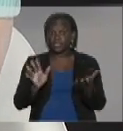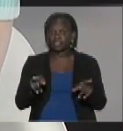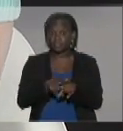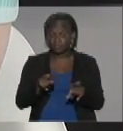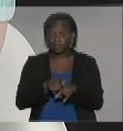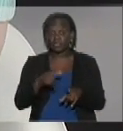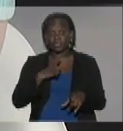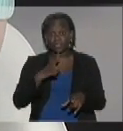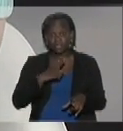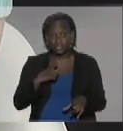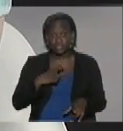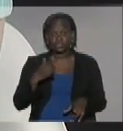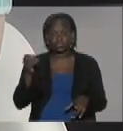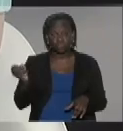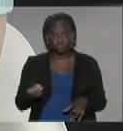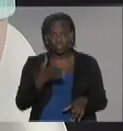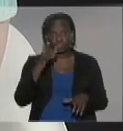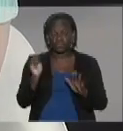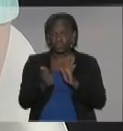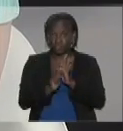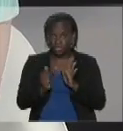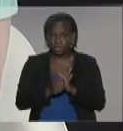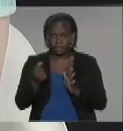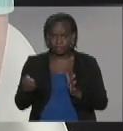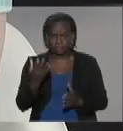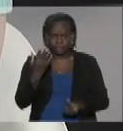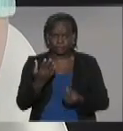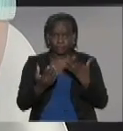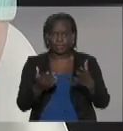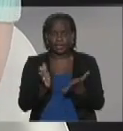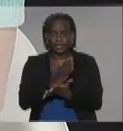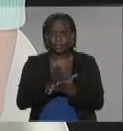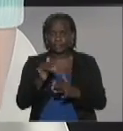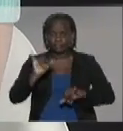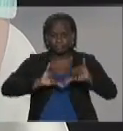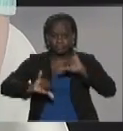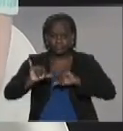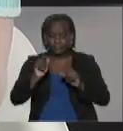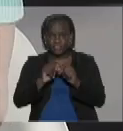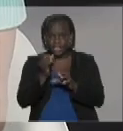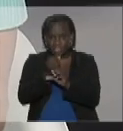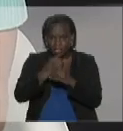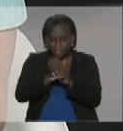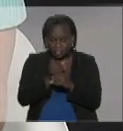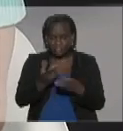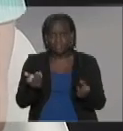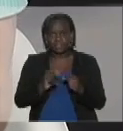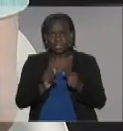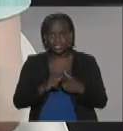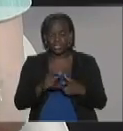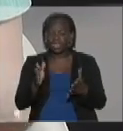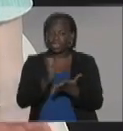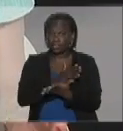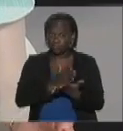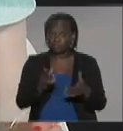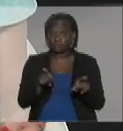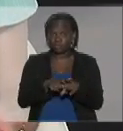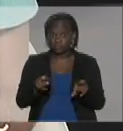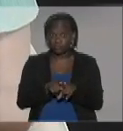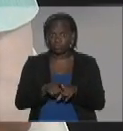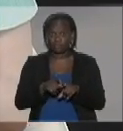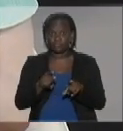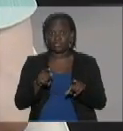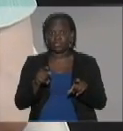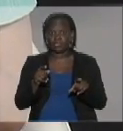a gente vê também que existem novas drogas surgindo, muitas vezes sintéticas, produzidas em laboratório, e até algumas